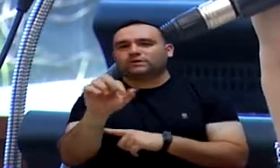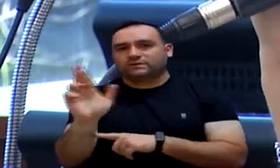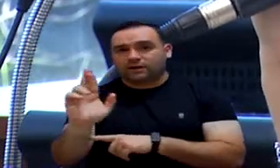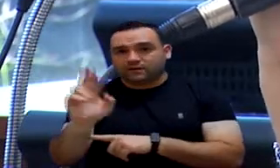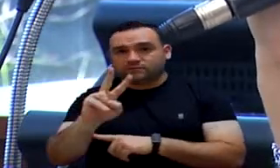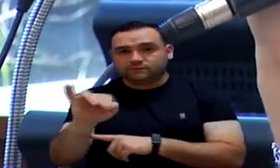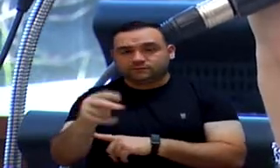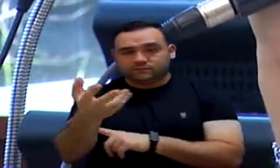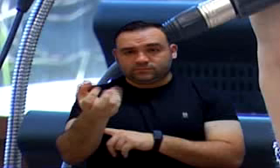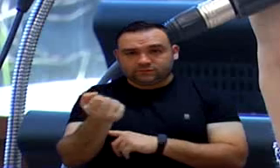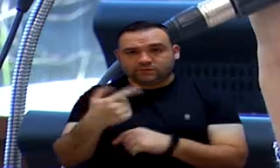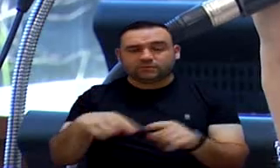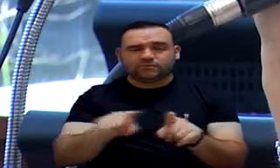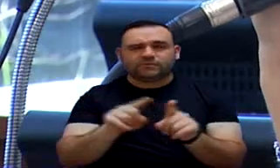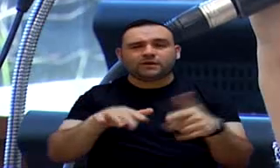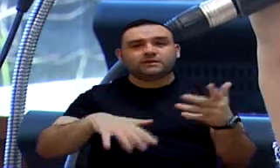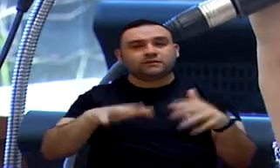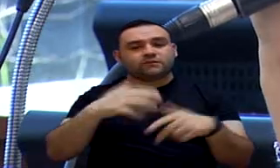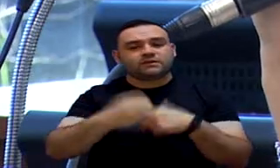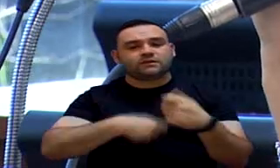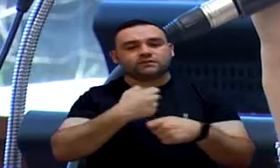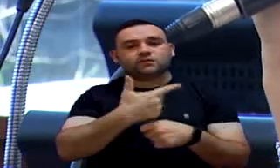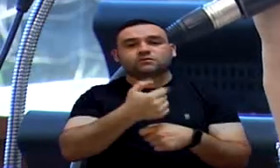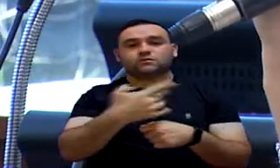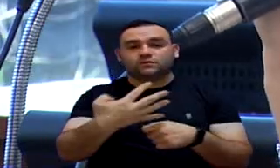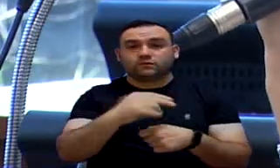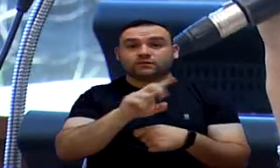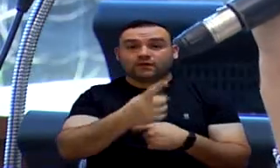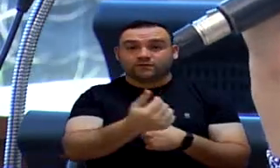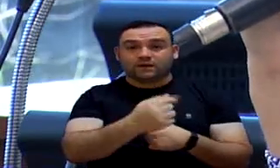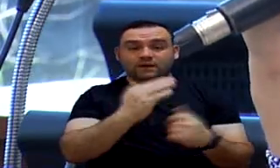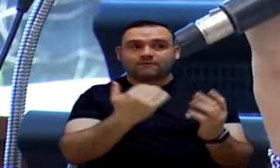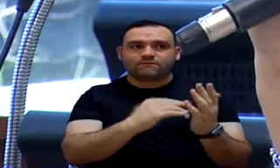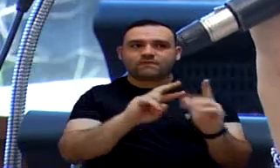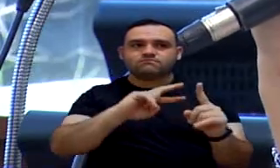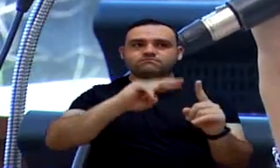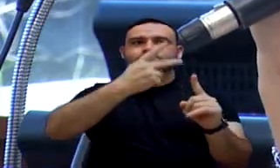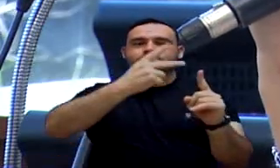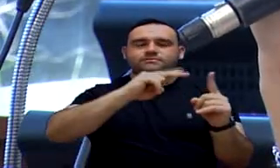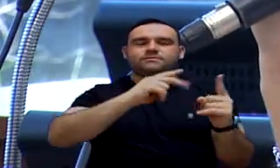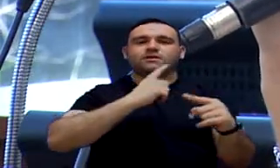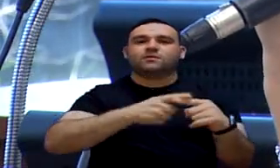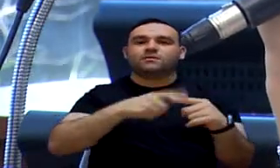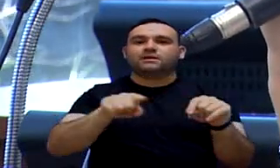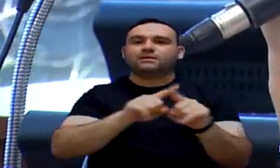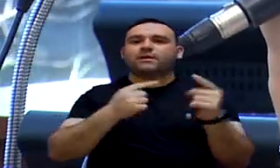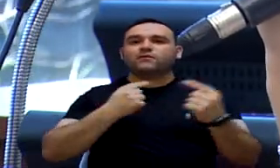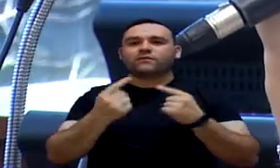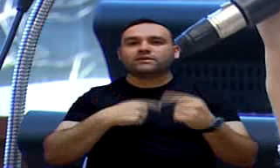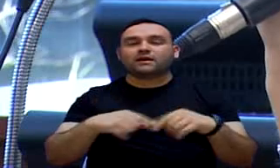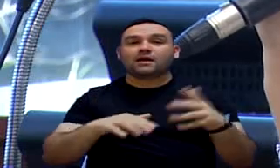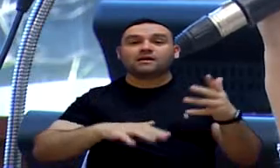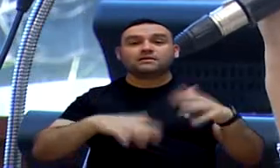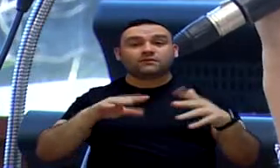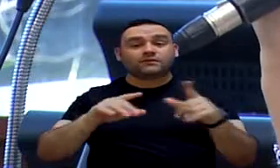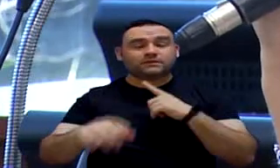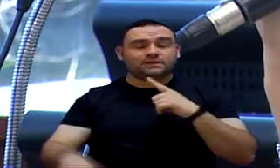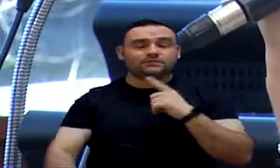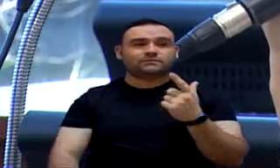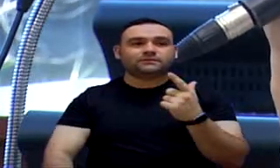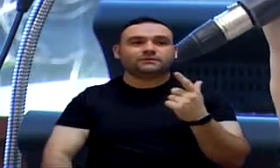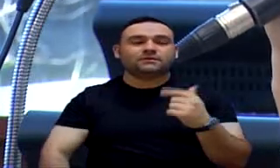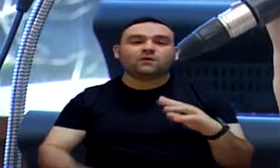reais provavelmente para 2024 esse valor vem a ser maior tanto é que se discute até de ter uns